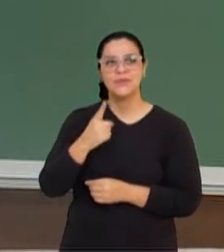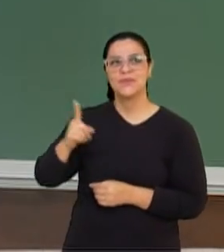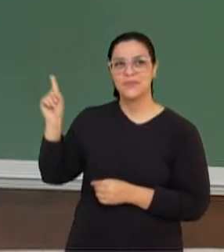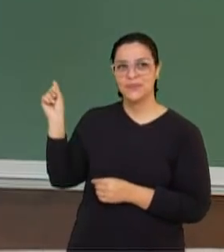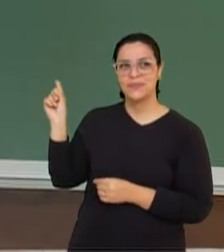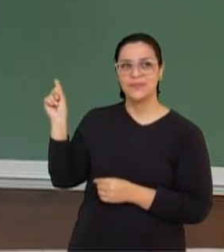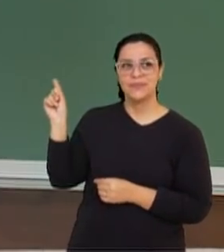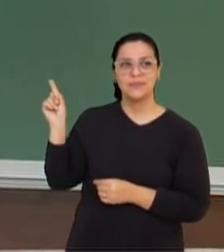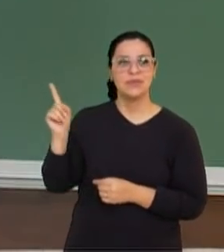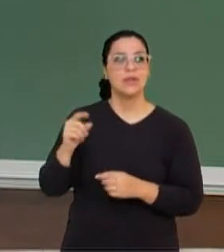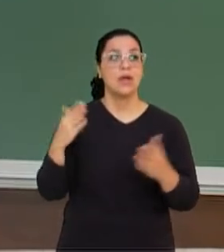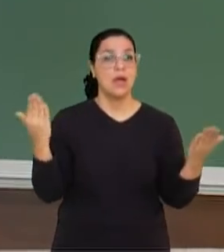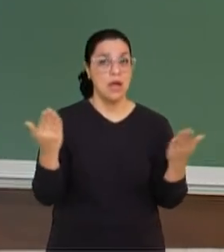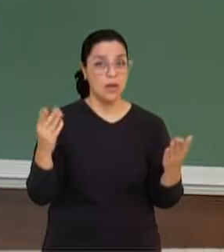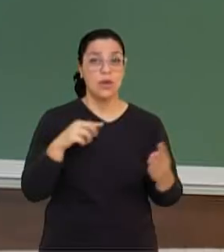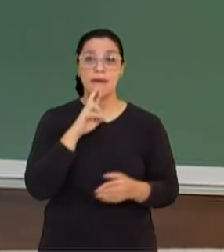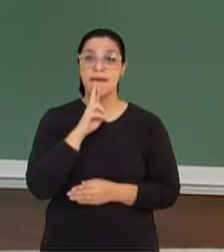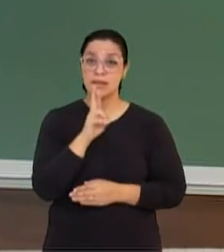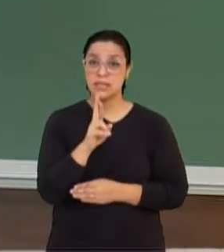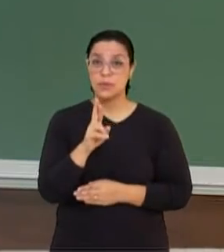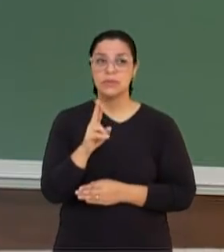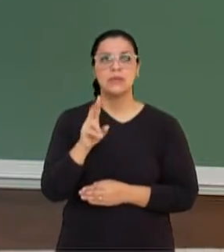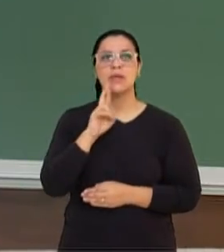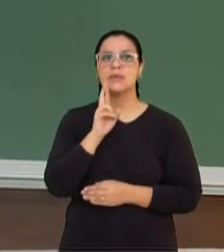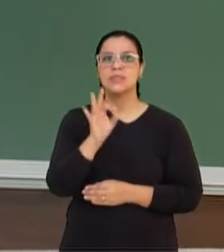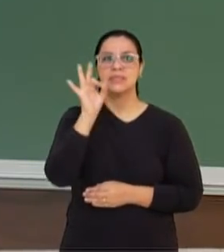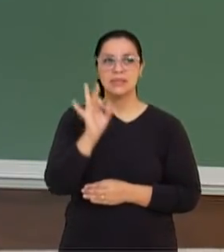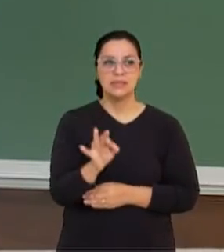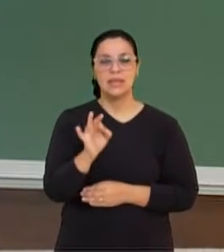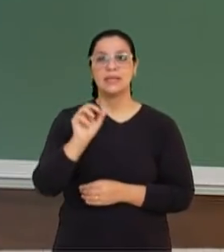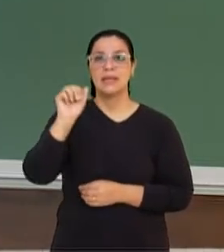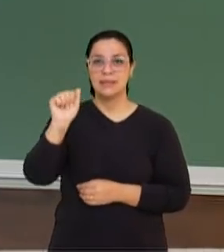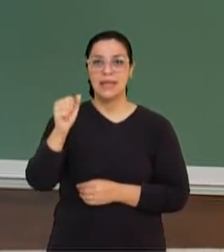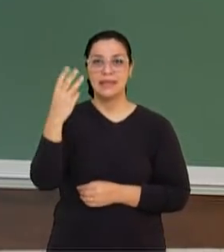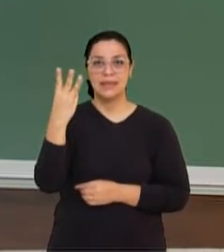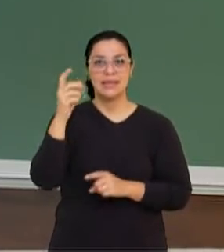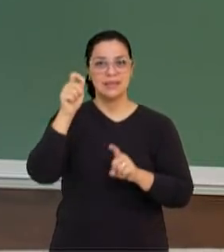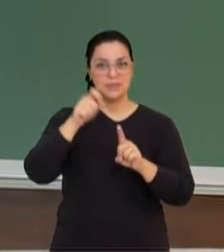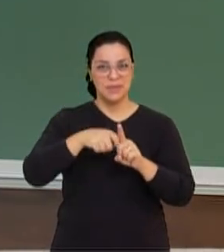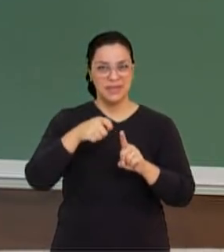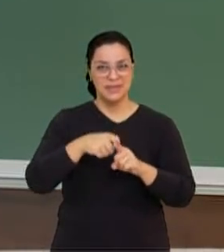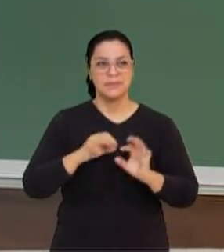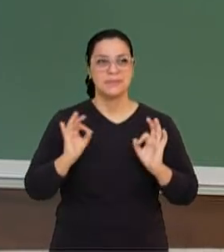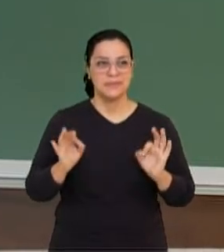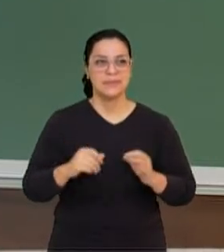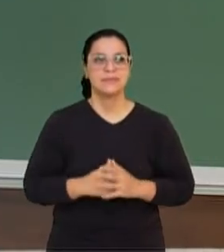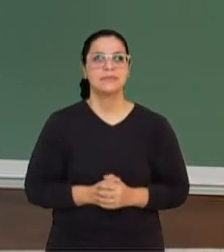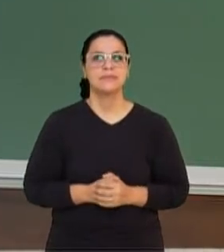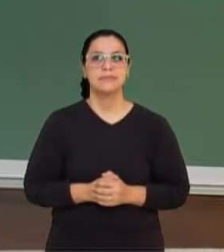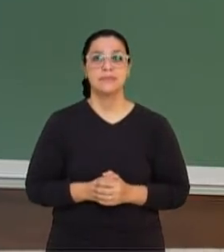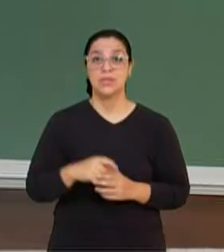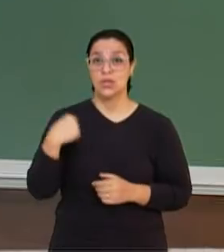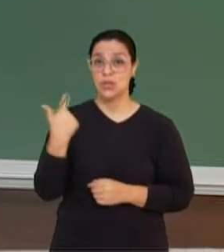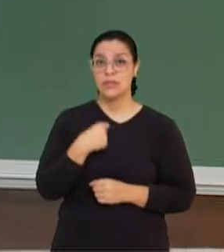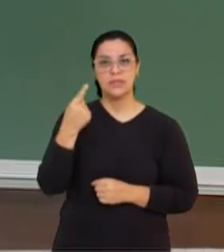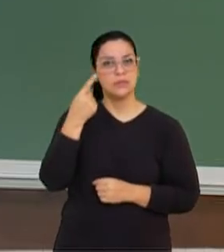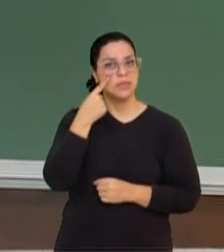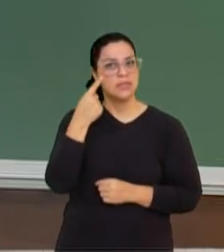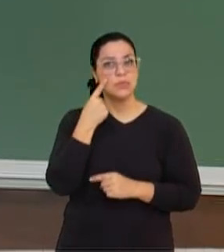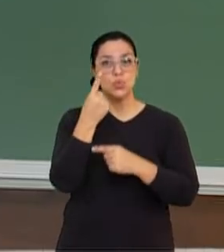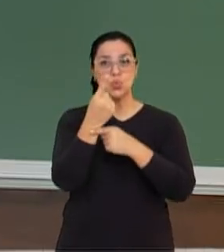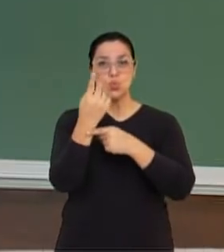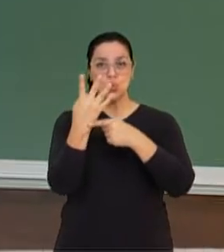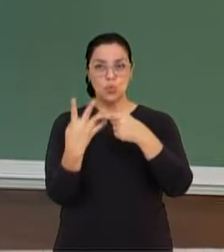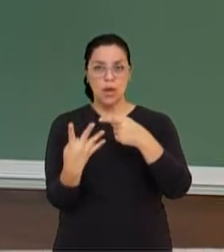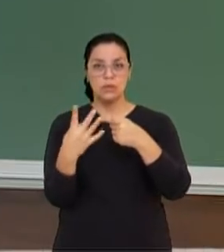Né? Então, respondendo a alternativa correta é a letra A, 3 meses, né? Que a gente perguntou ali quanto que era 1/4,